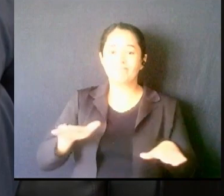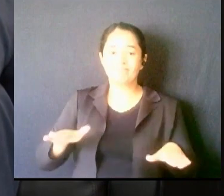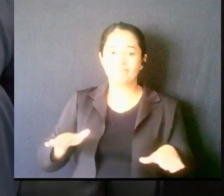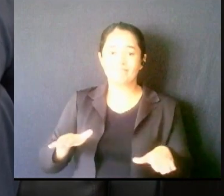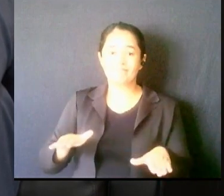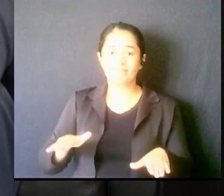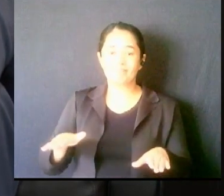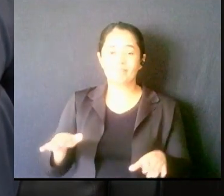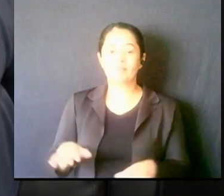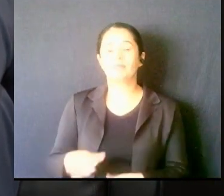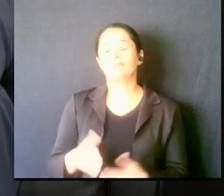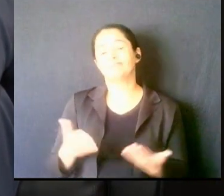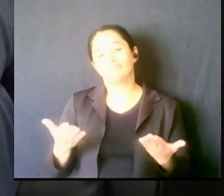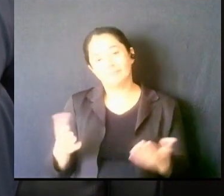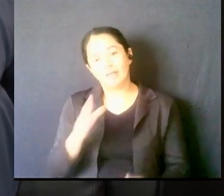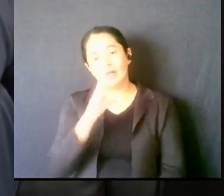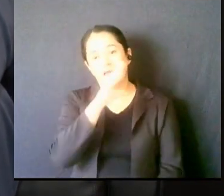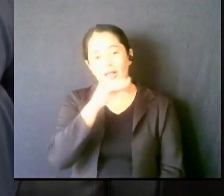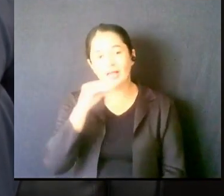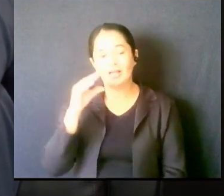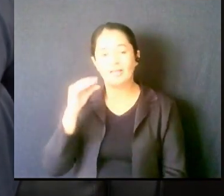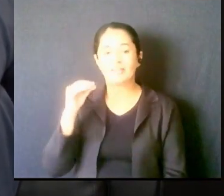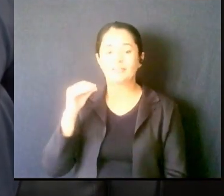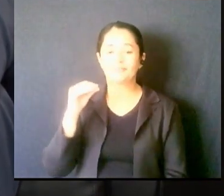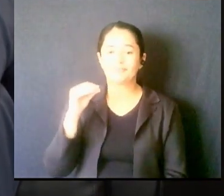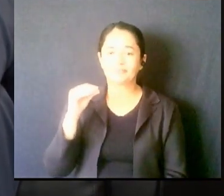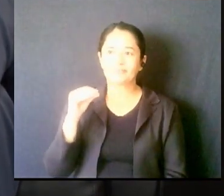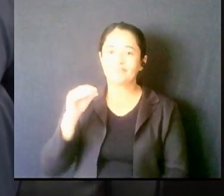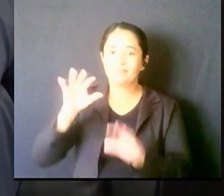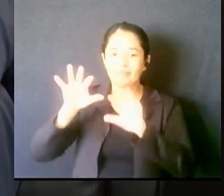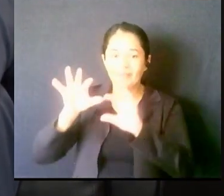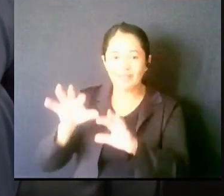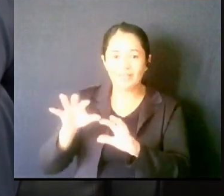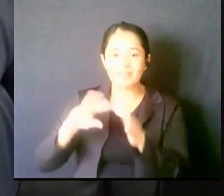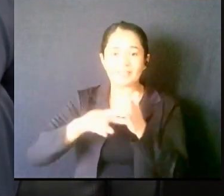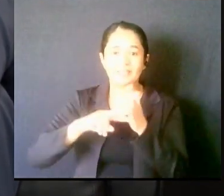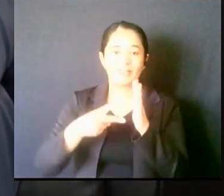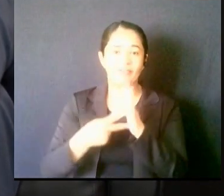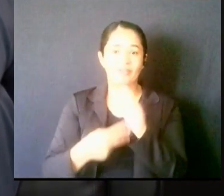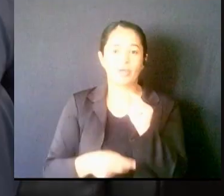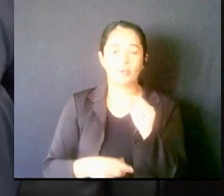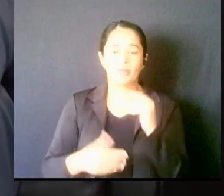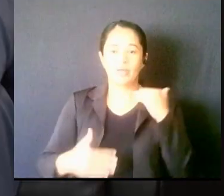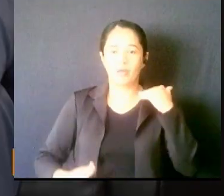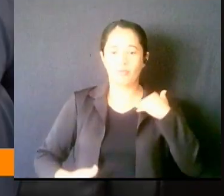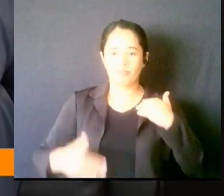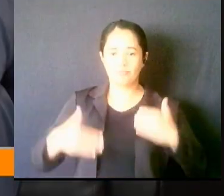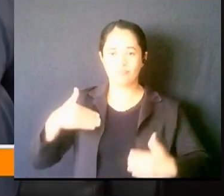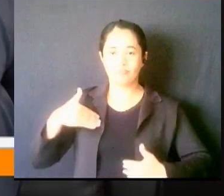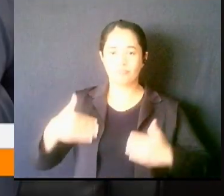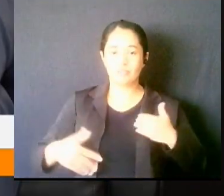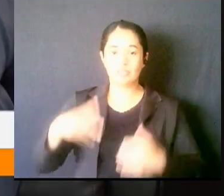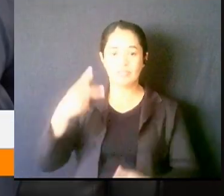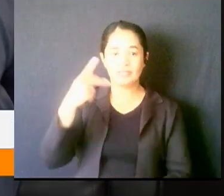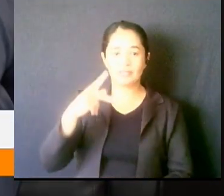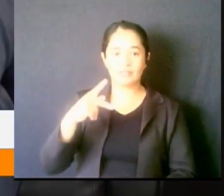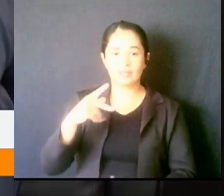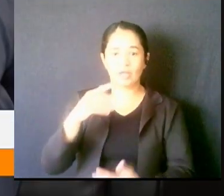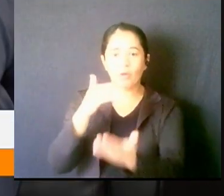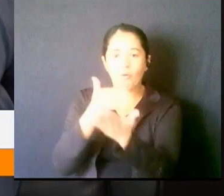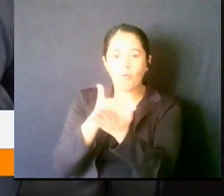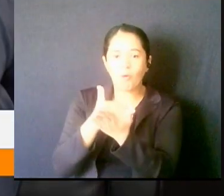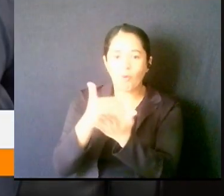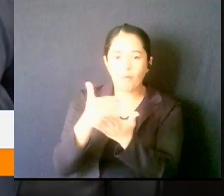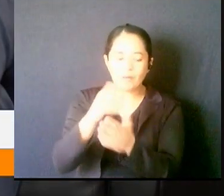adolescente, ser adolescente significa que seu corpo e você está passando por uma grande transformação.